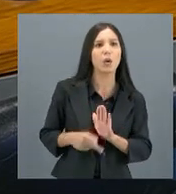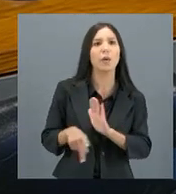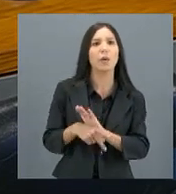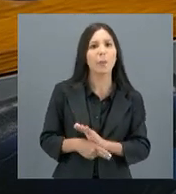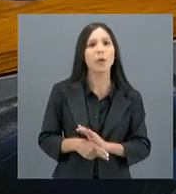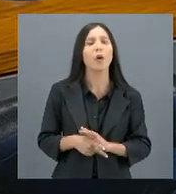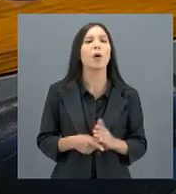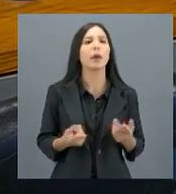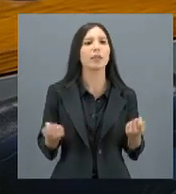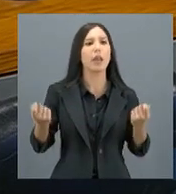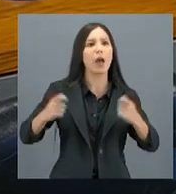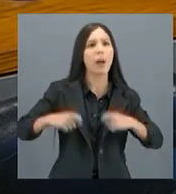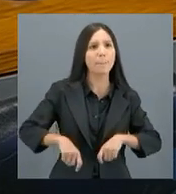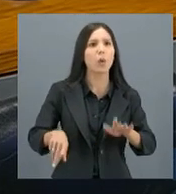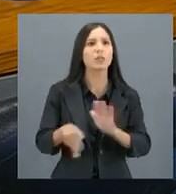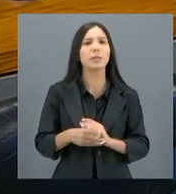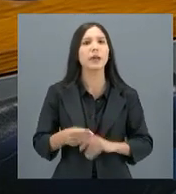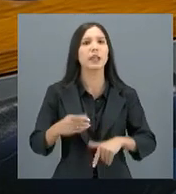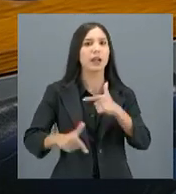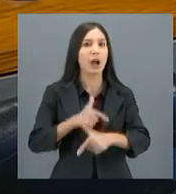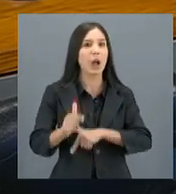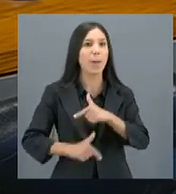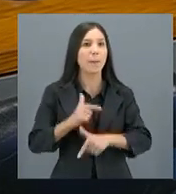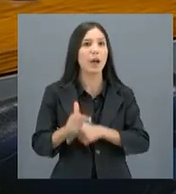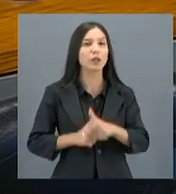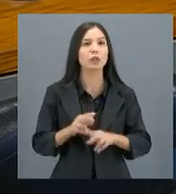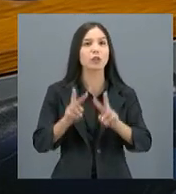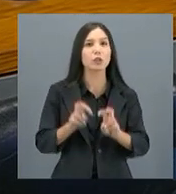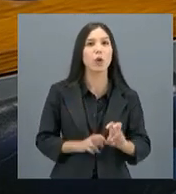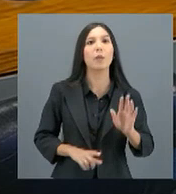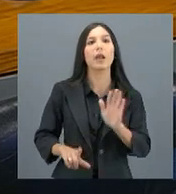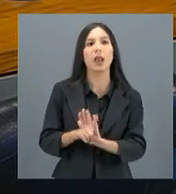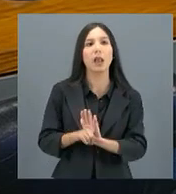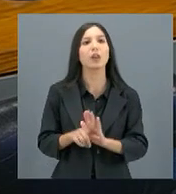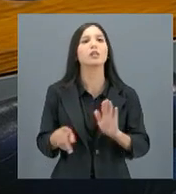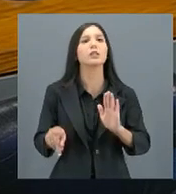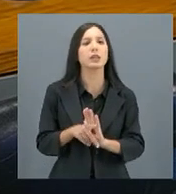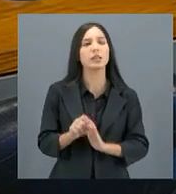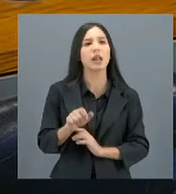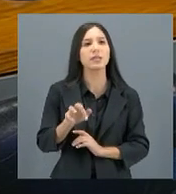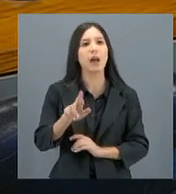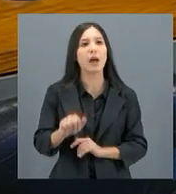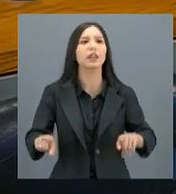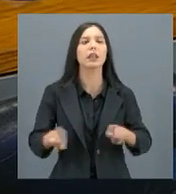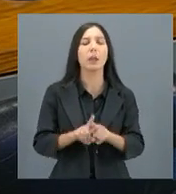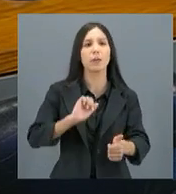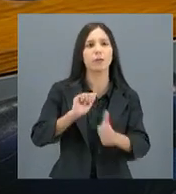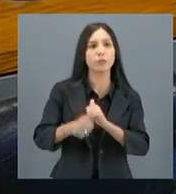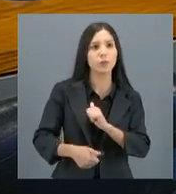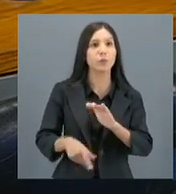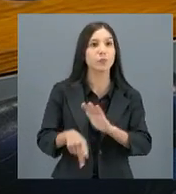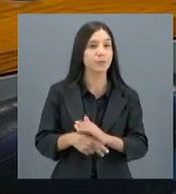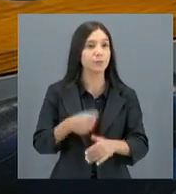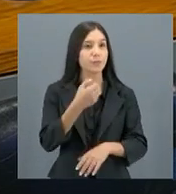apostas esportivas, além de ter trabalhado à frente da legalização das SAFs no futebol brasileiro. Era